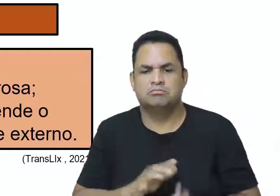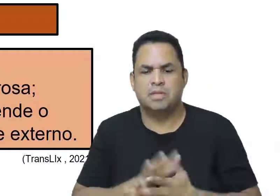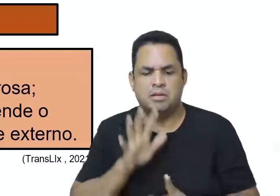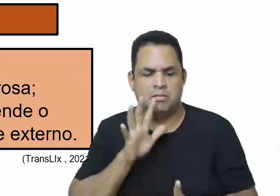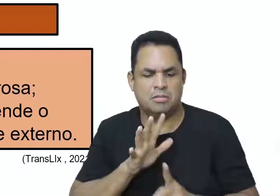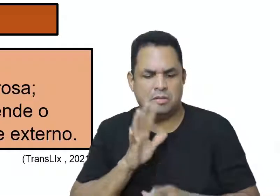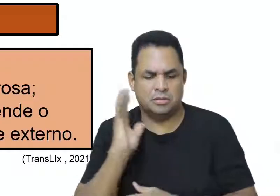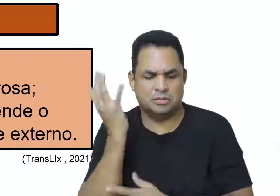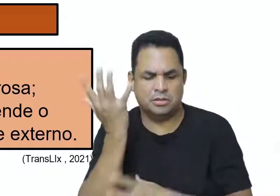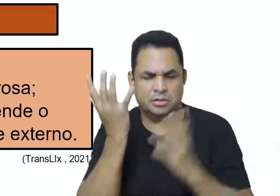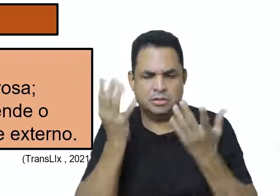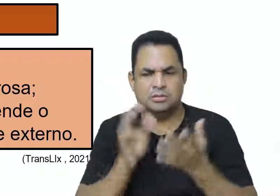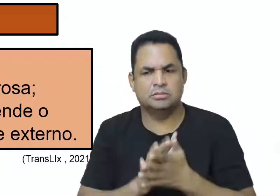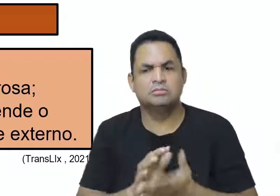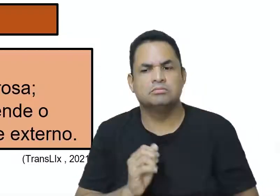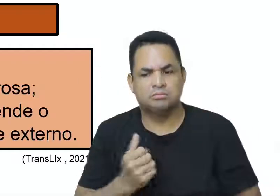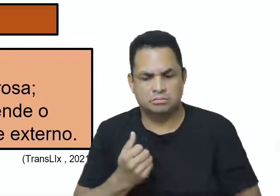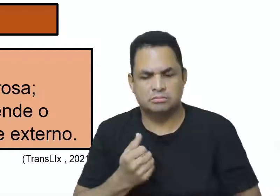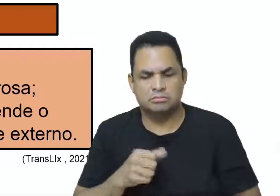sim.